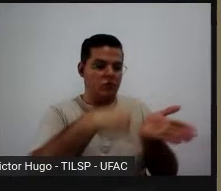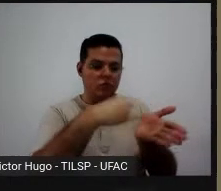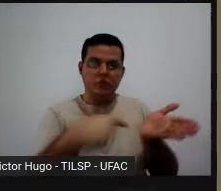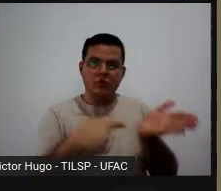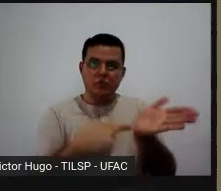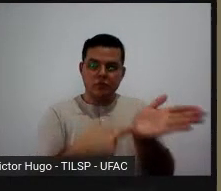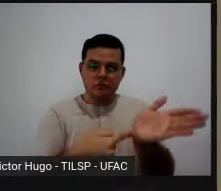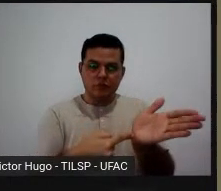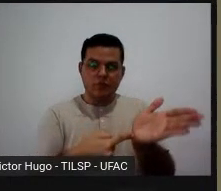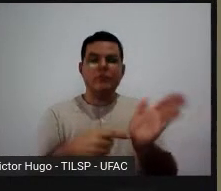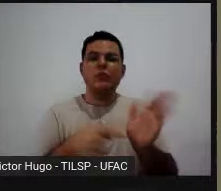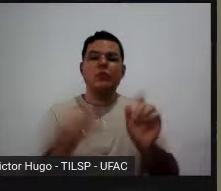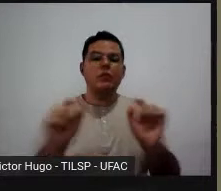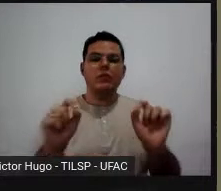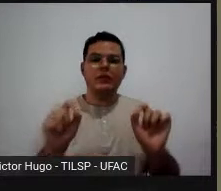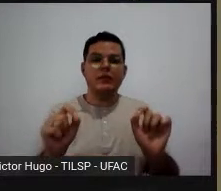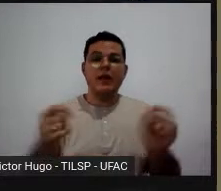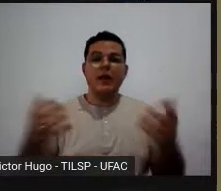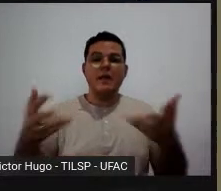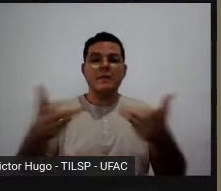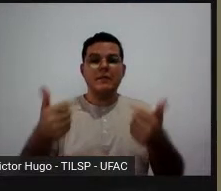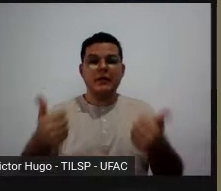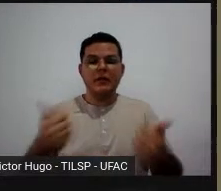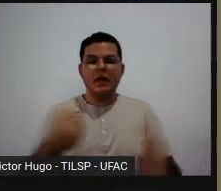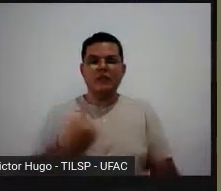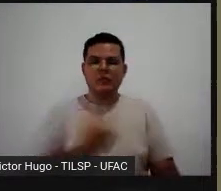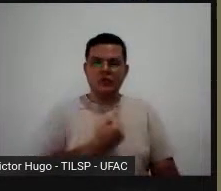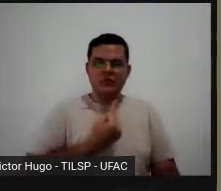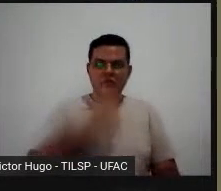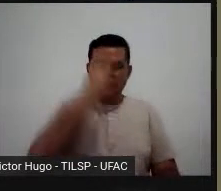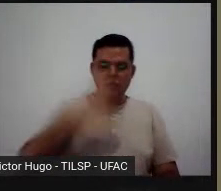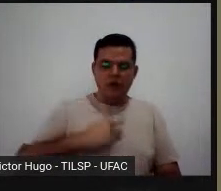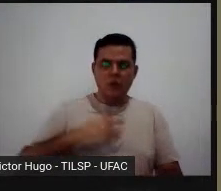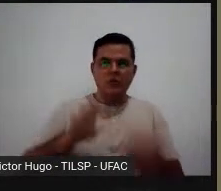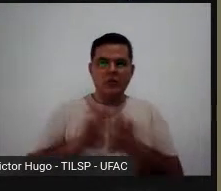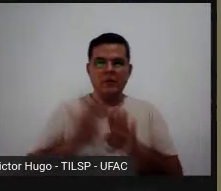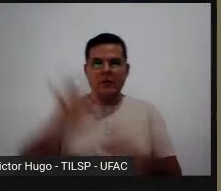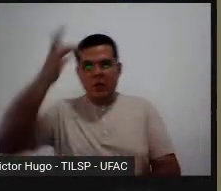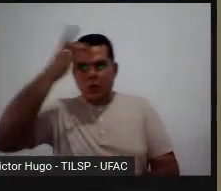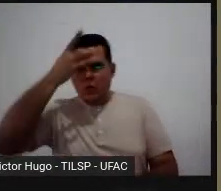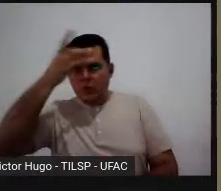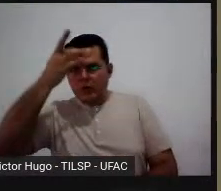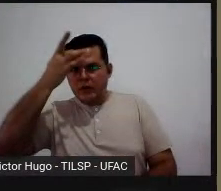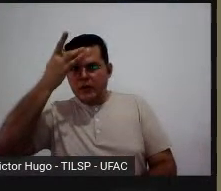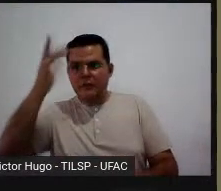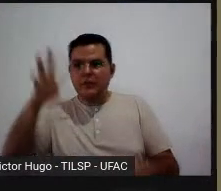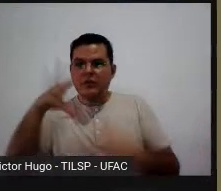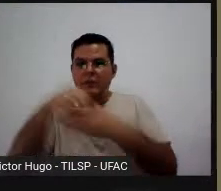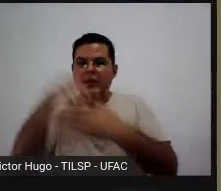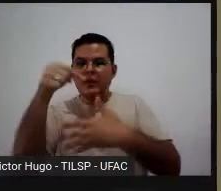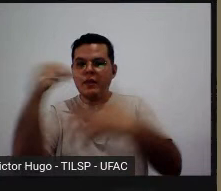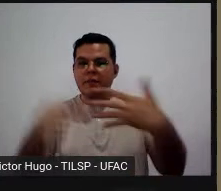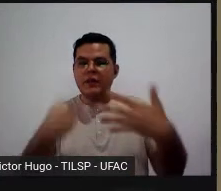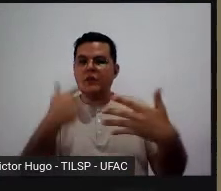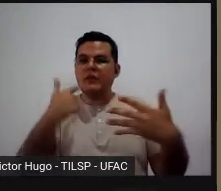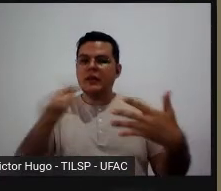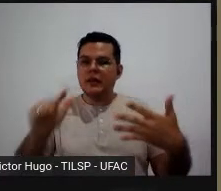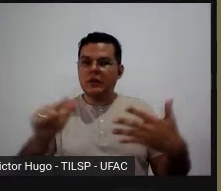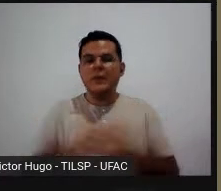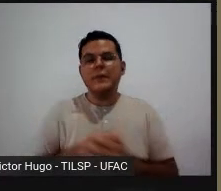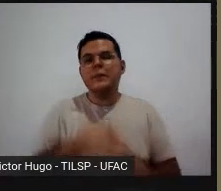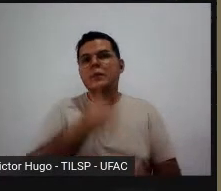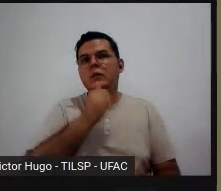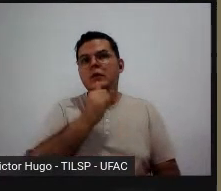individuais e cognitivas concentradas em aspectos superficiais da língua, por exemplo, conhecimento de técnicas de leitura,